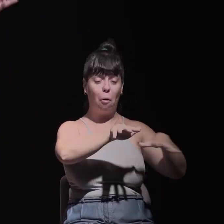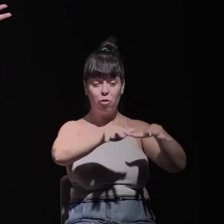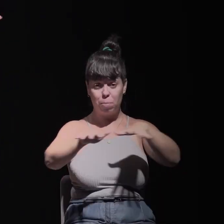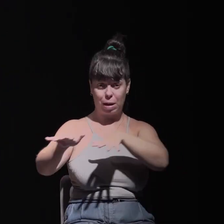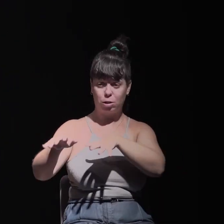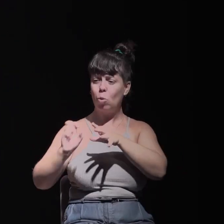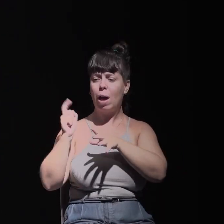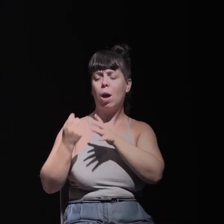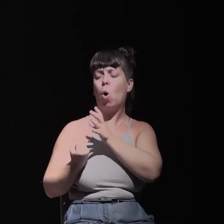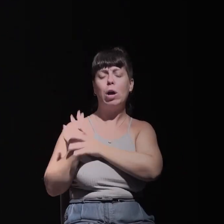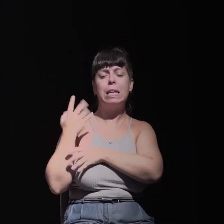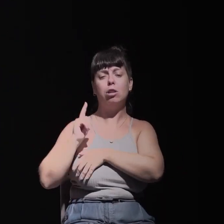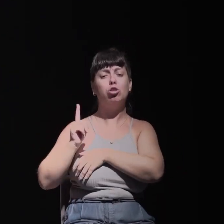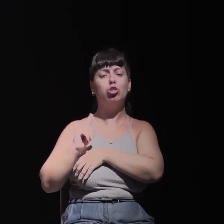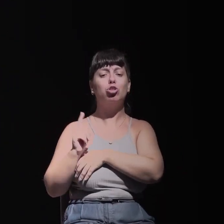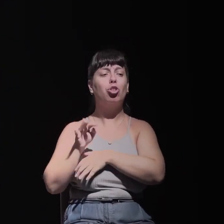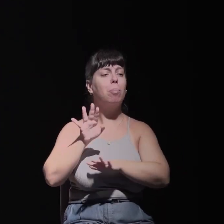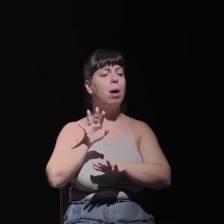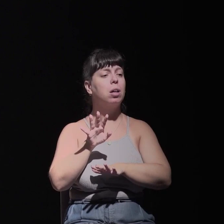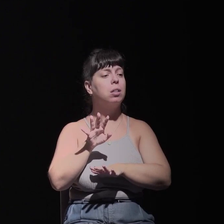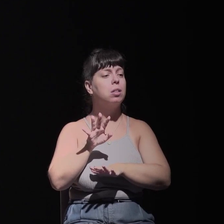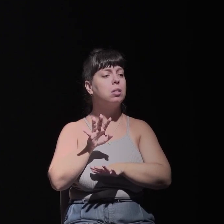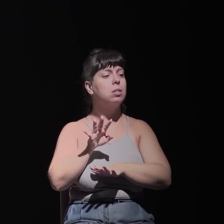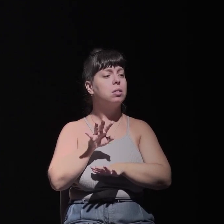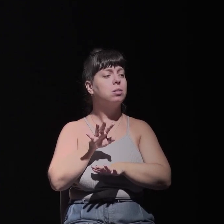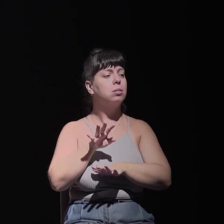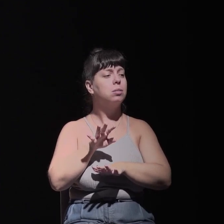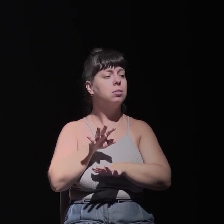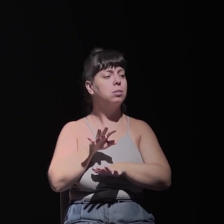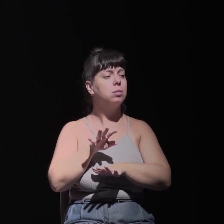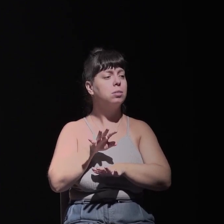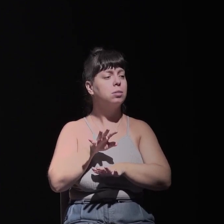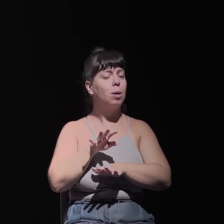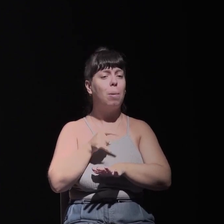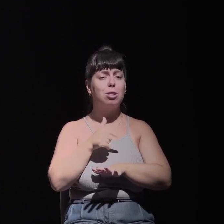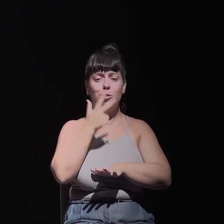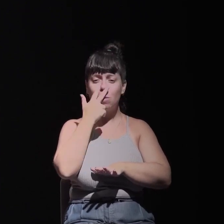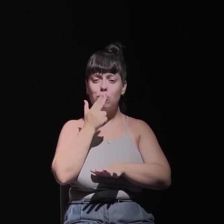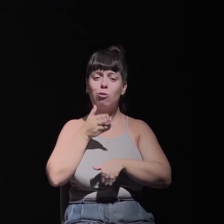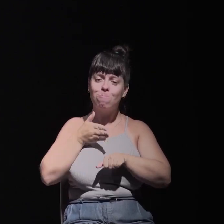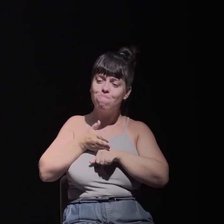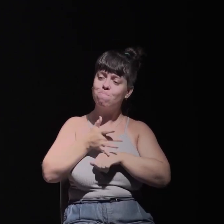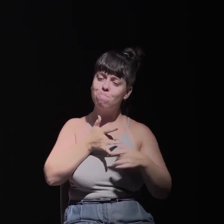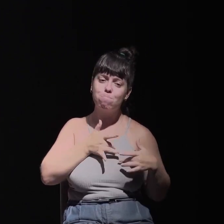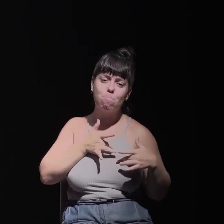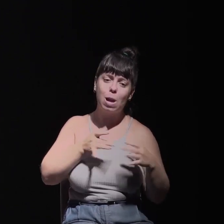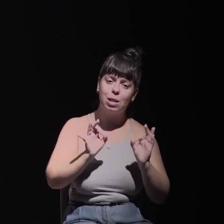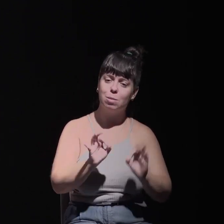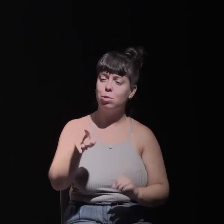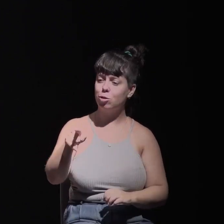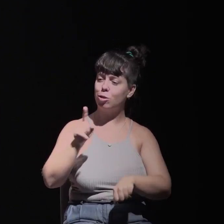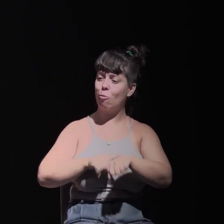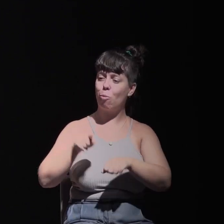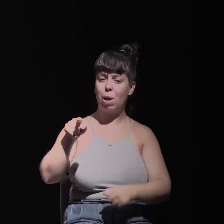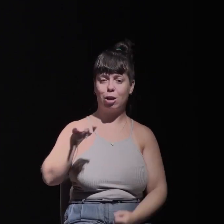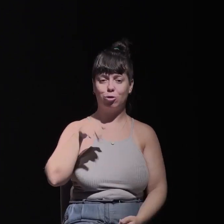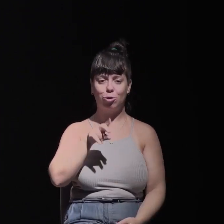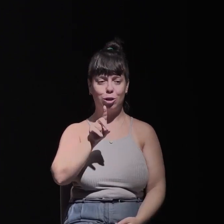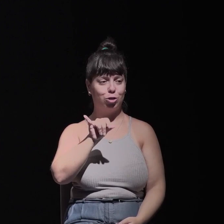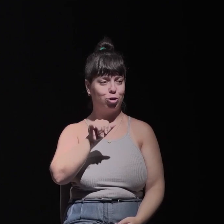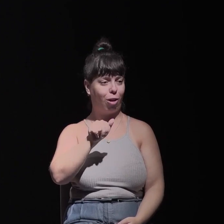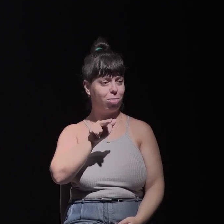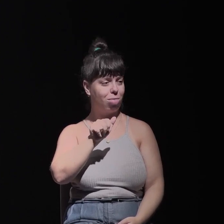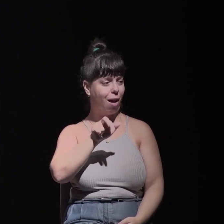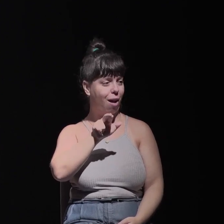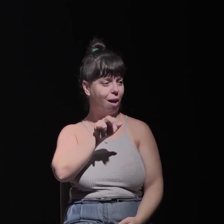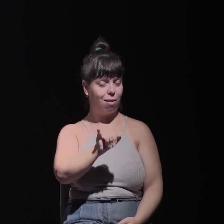uma origem, mas um adensamento afetivo significativo nesse momento de Indianara aqui. Que a gente